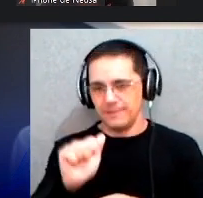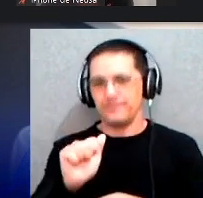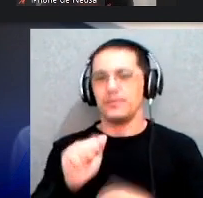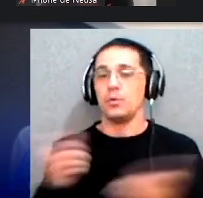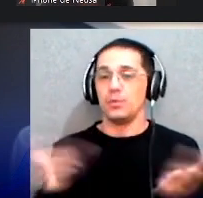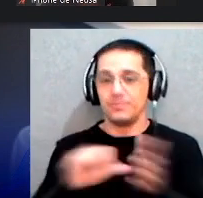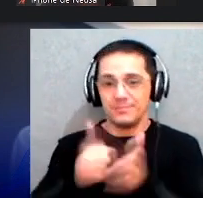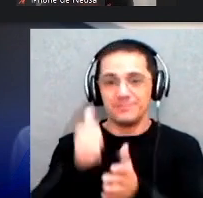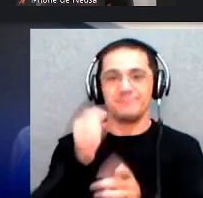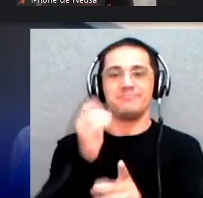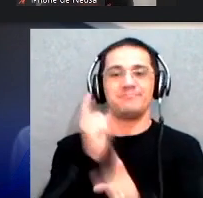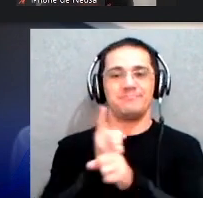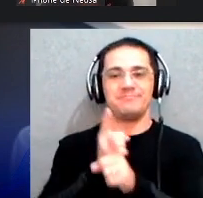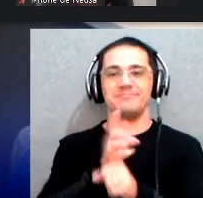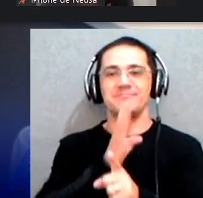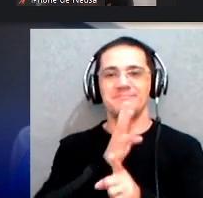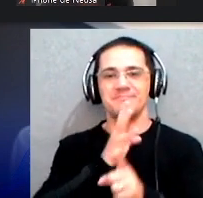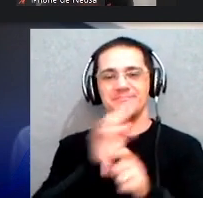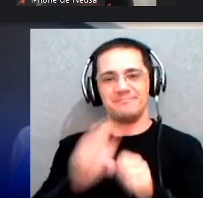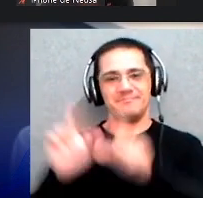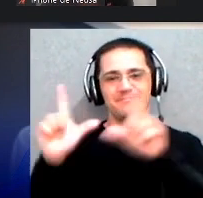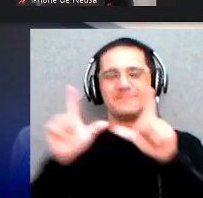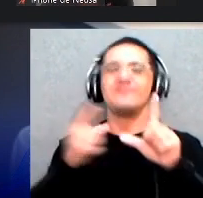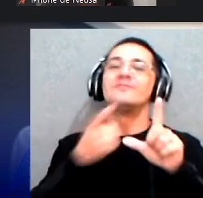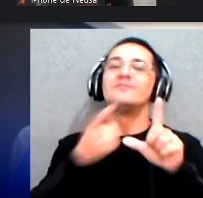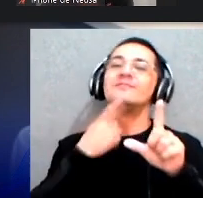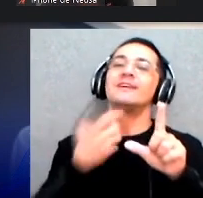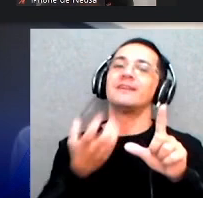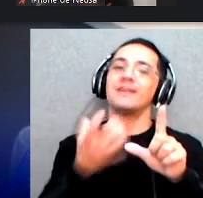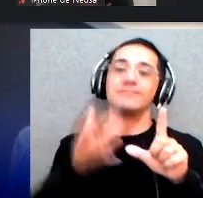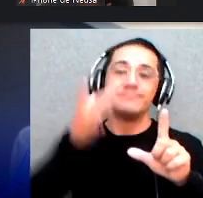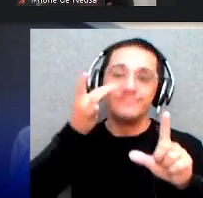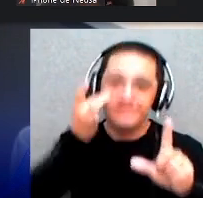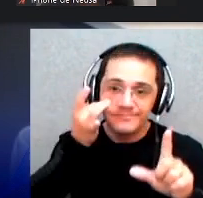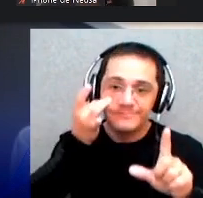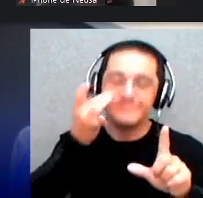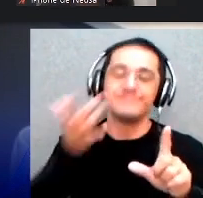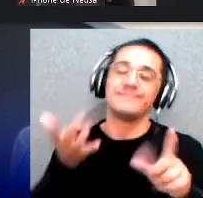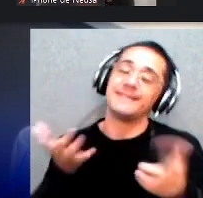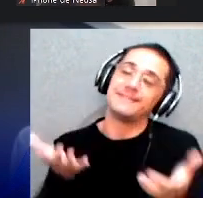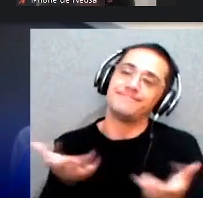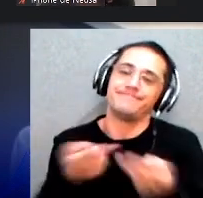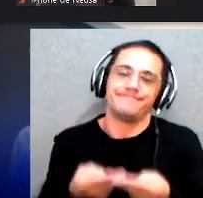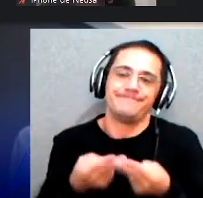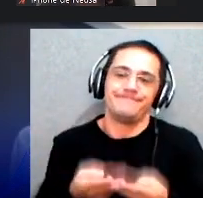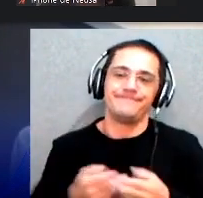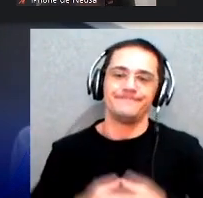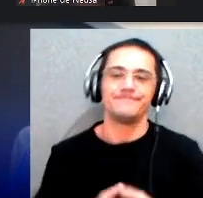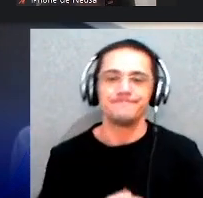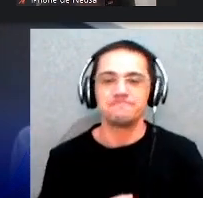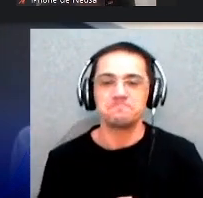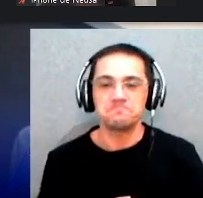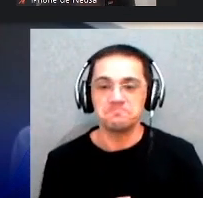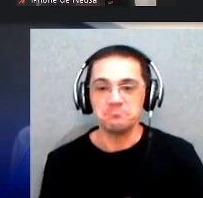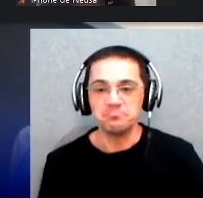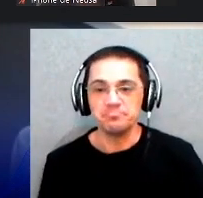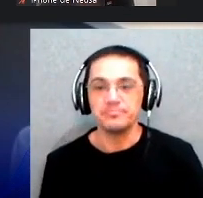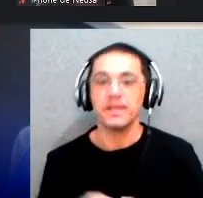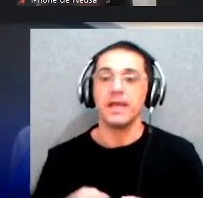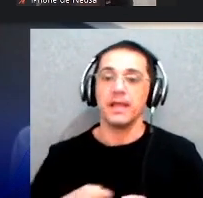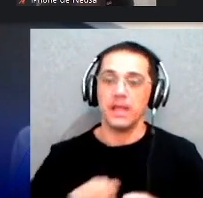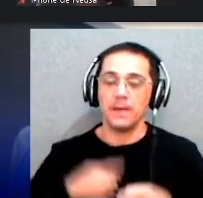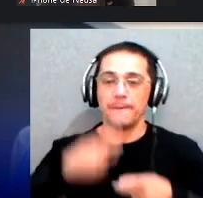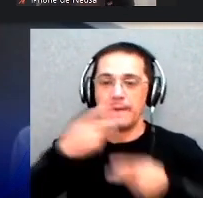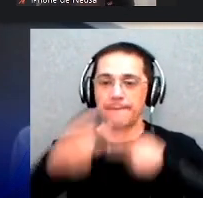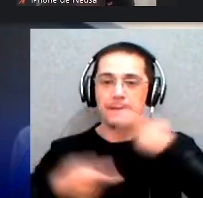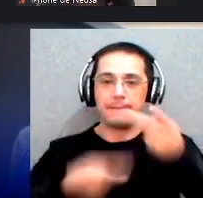gostaria realmente que isso pudesse ser pessoalmente. E eu não estou aqui gastando meu tempo em vão, até porque